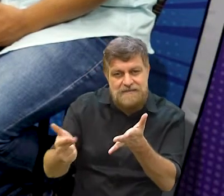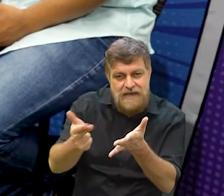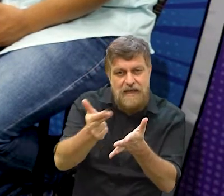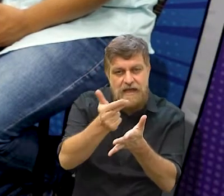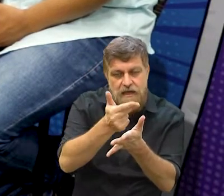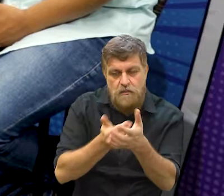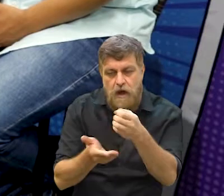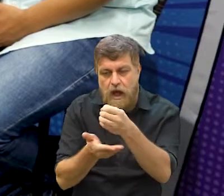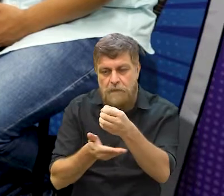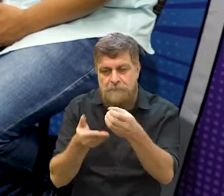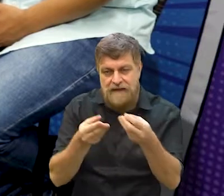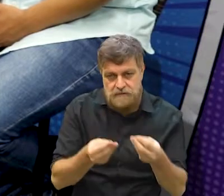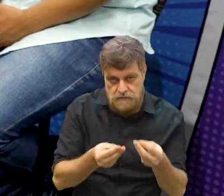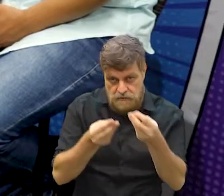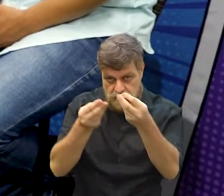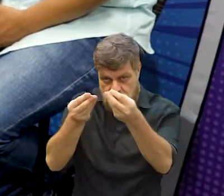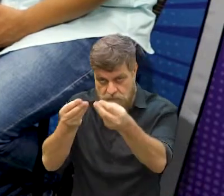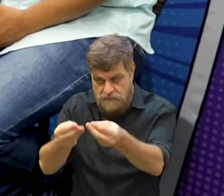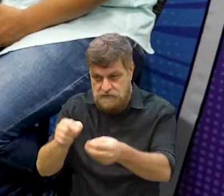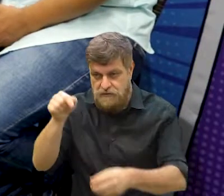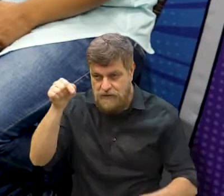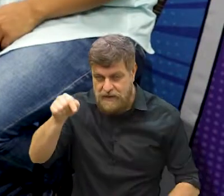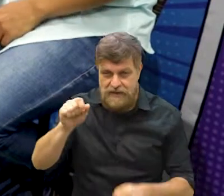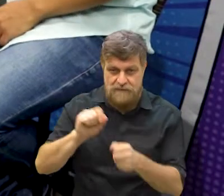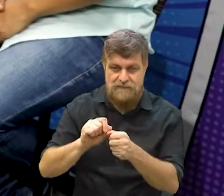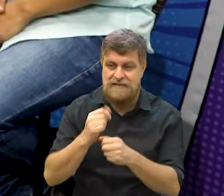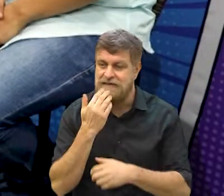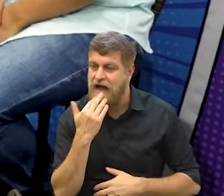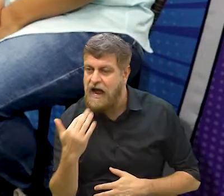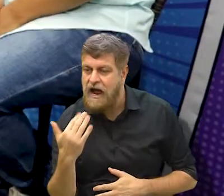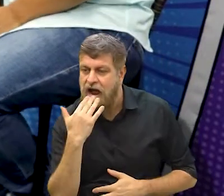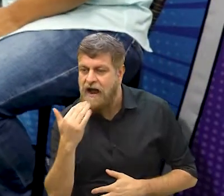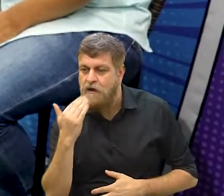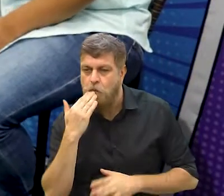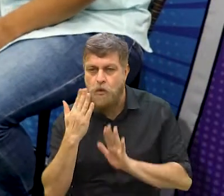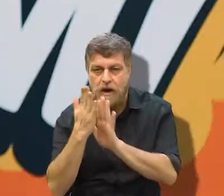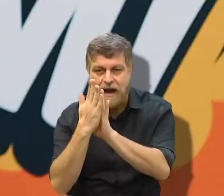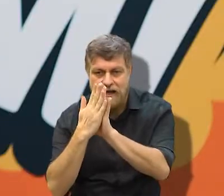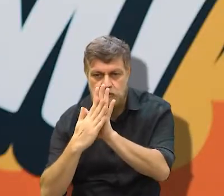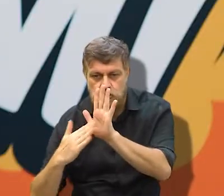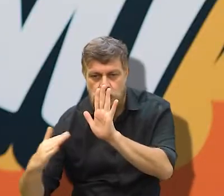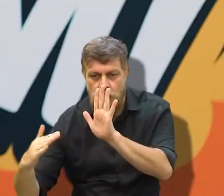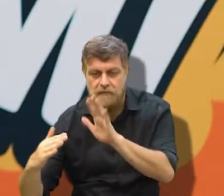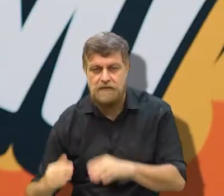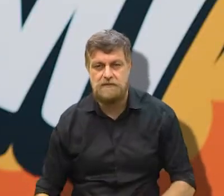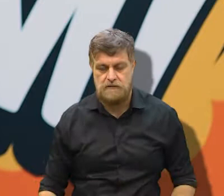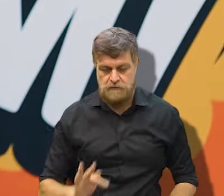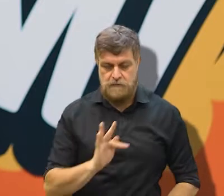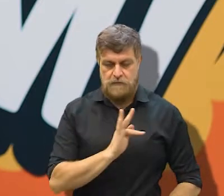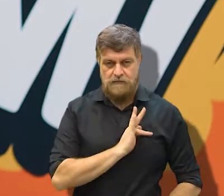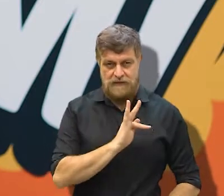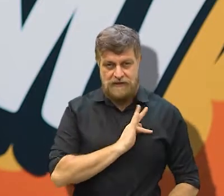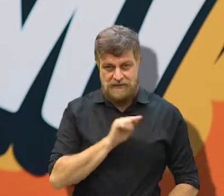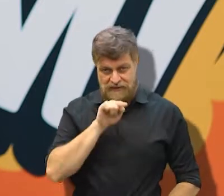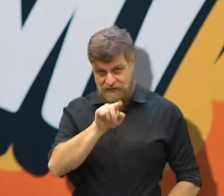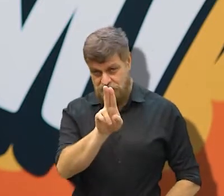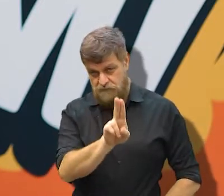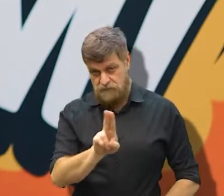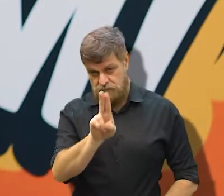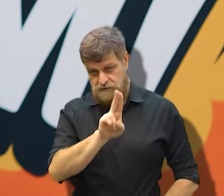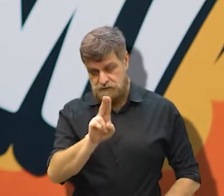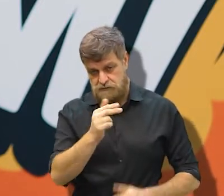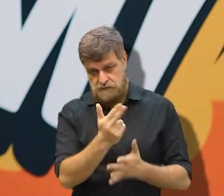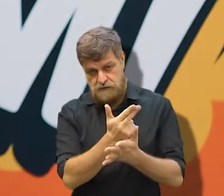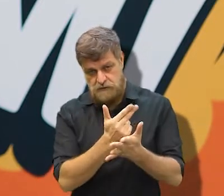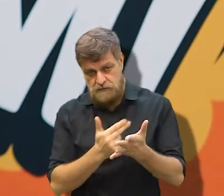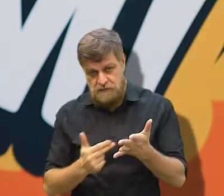desenhos, aí eu passo para ele, ele faz a parte de cores, sombras. E quais técnicas você usa no